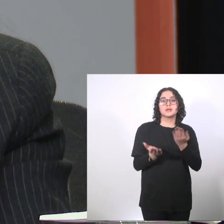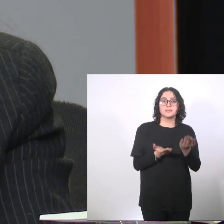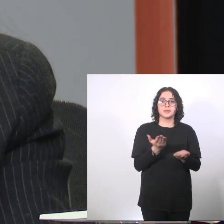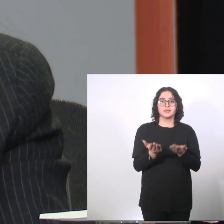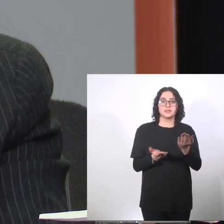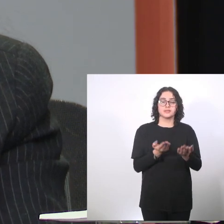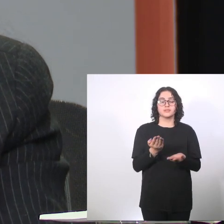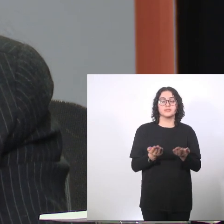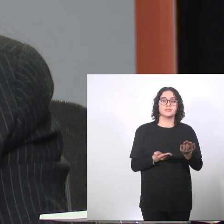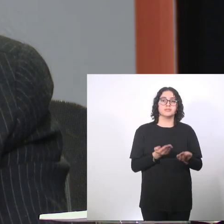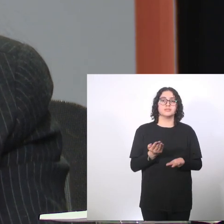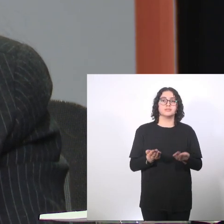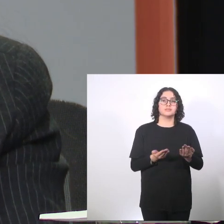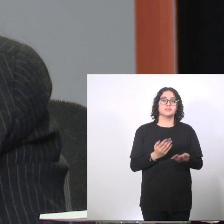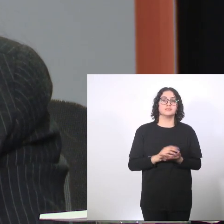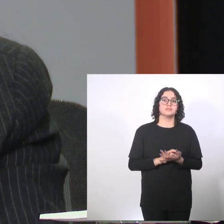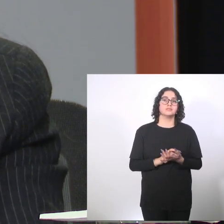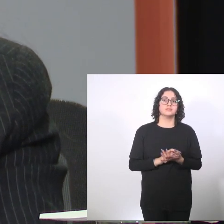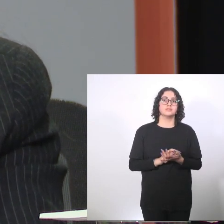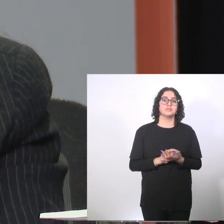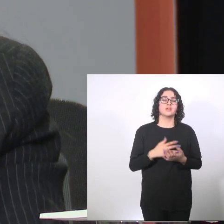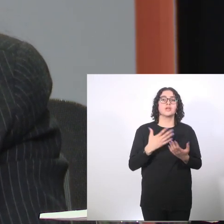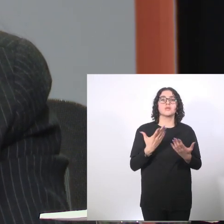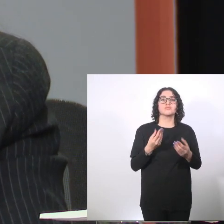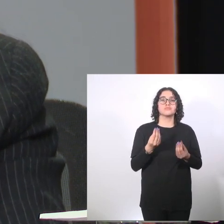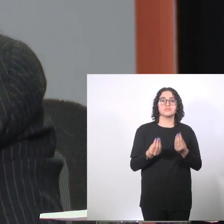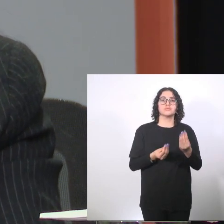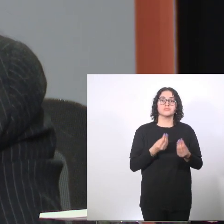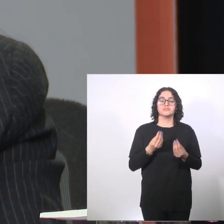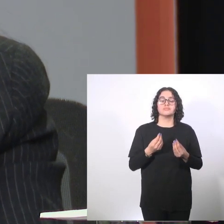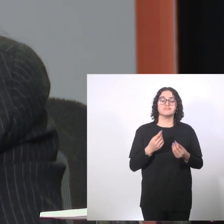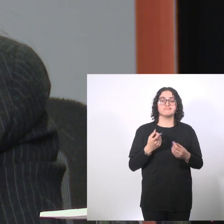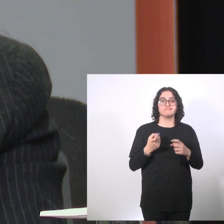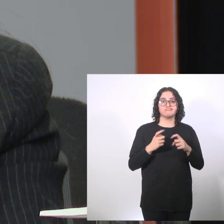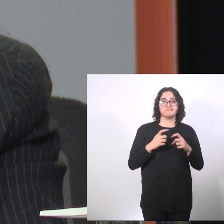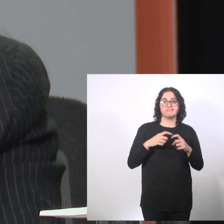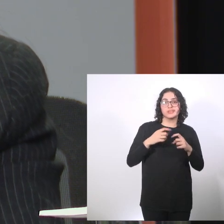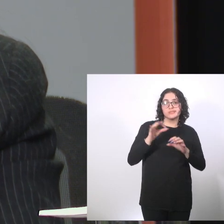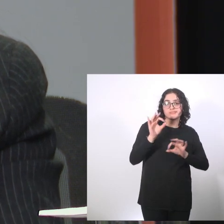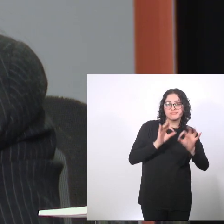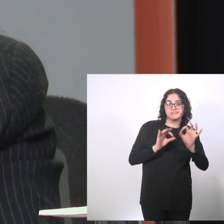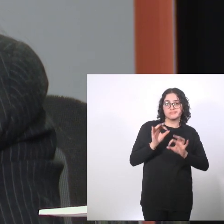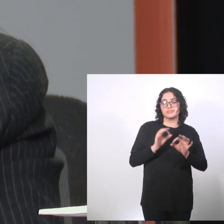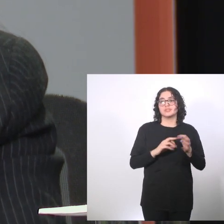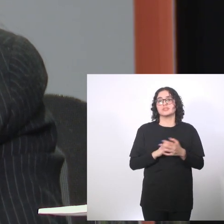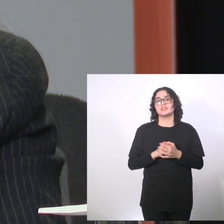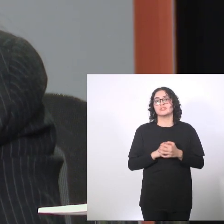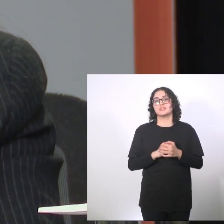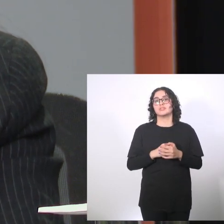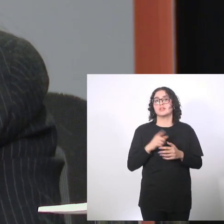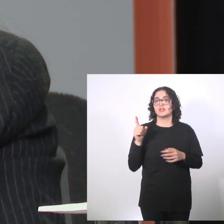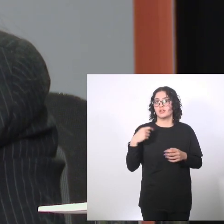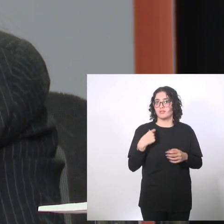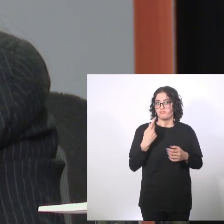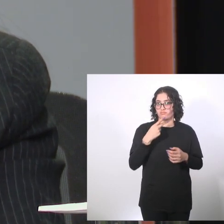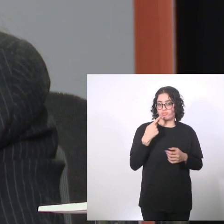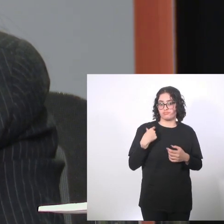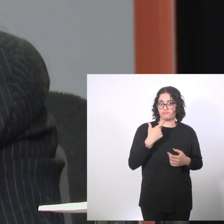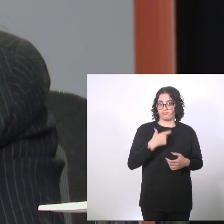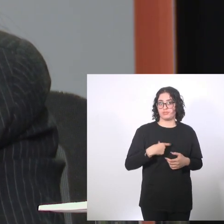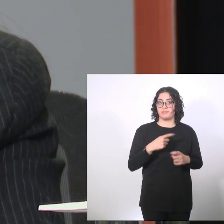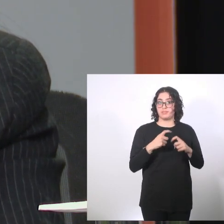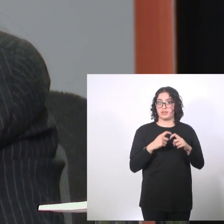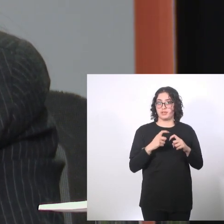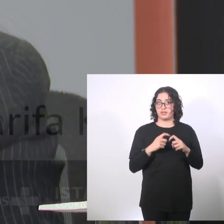tratamento e quadro clínico. Então, repetindo, eu sou Zarifa Curi, sou infectologista,